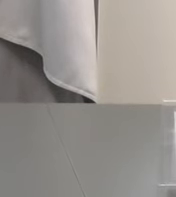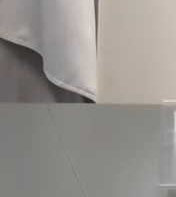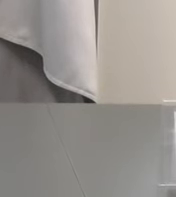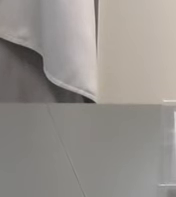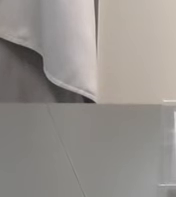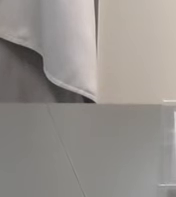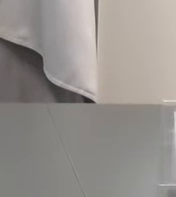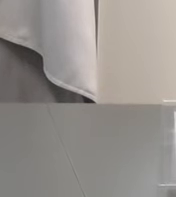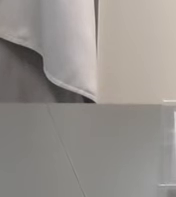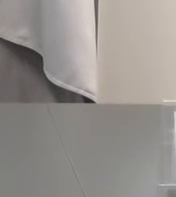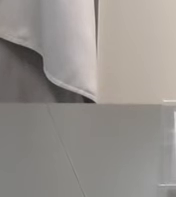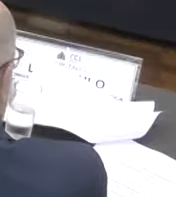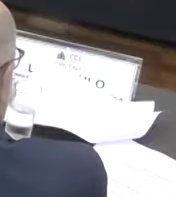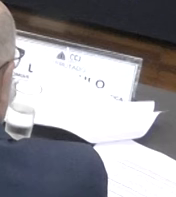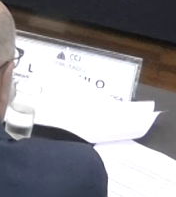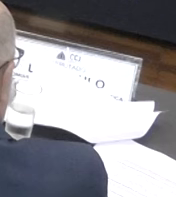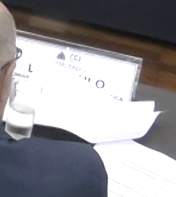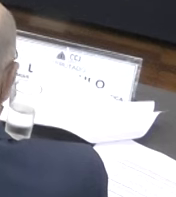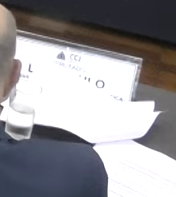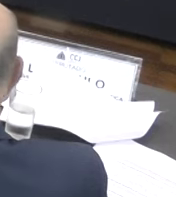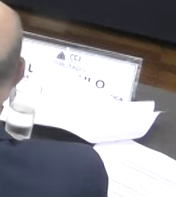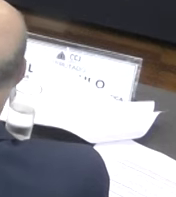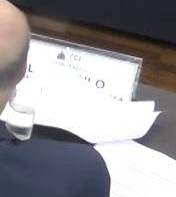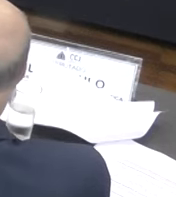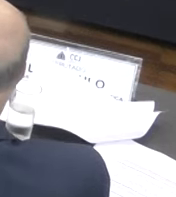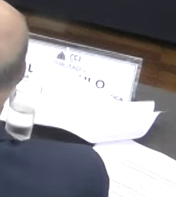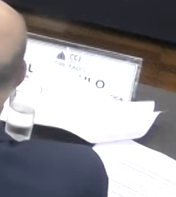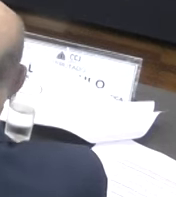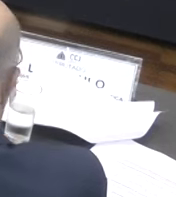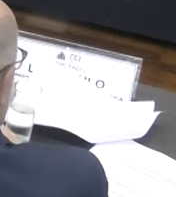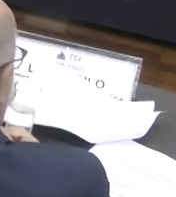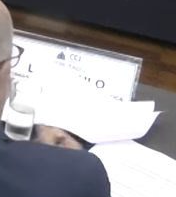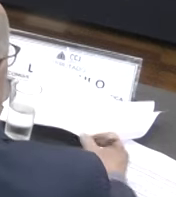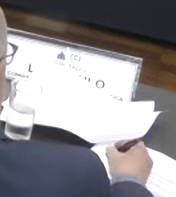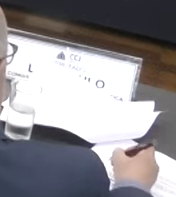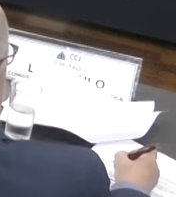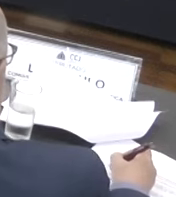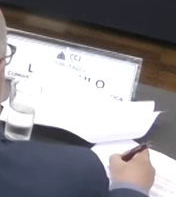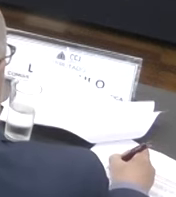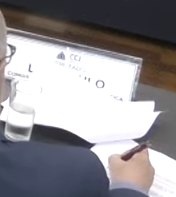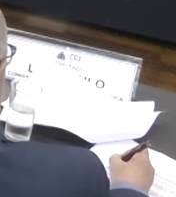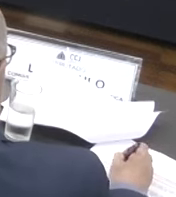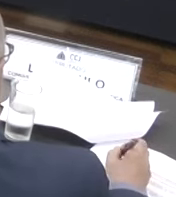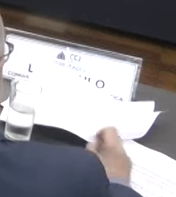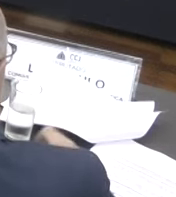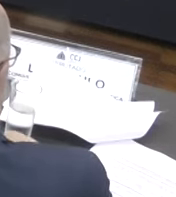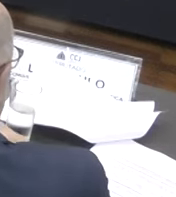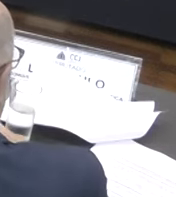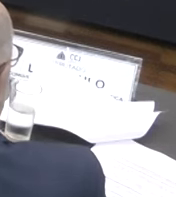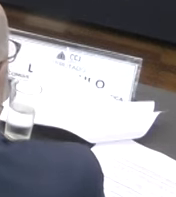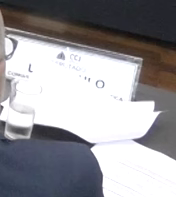Paulo. O senhor me dá a vista para uma sessão? Lógico, lógico.